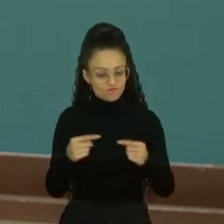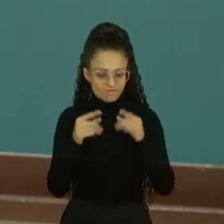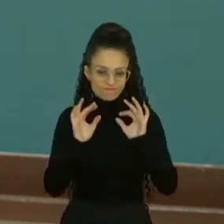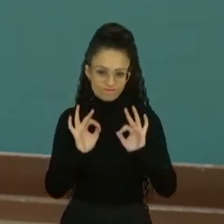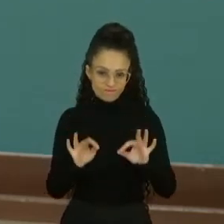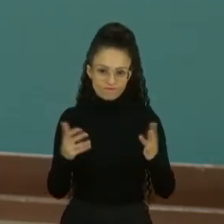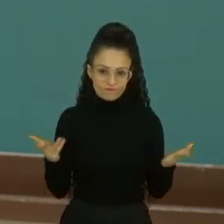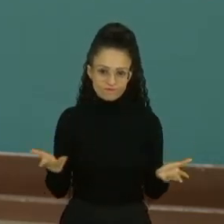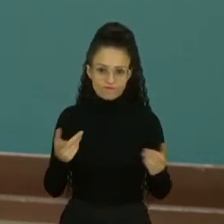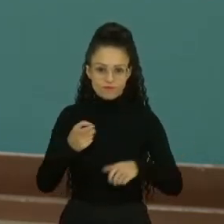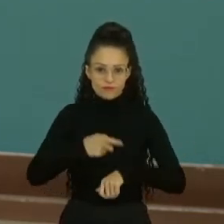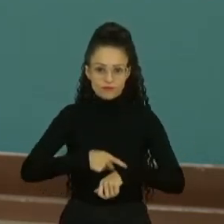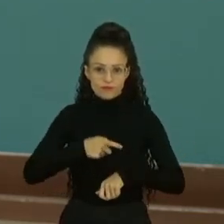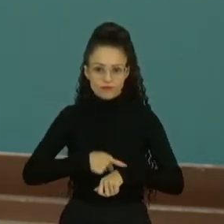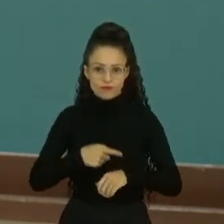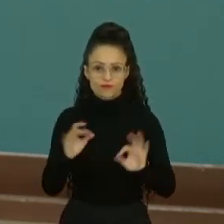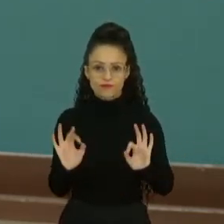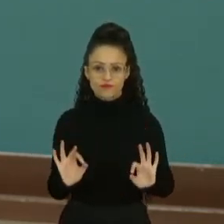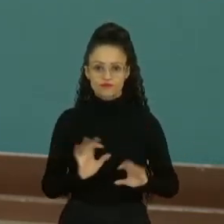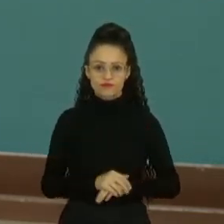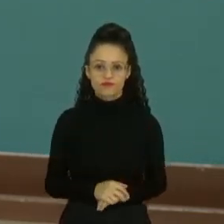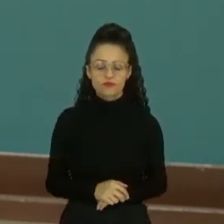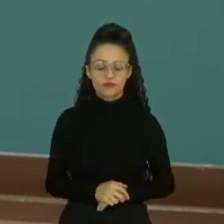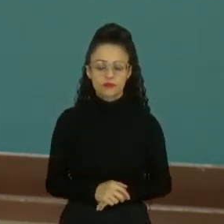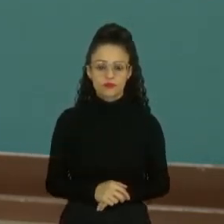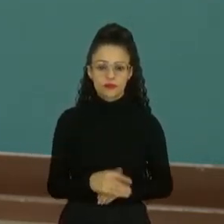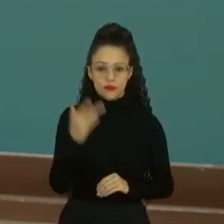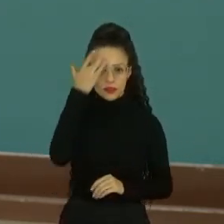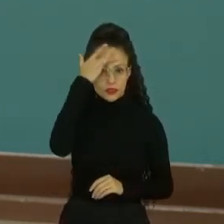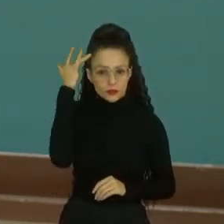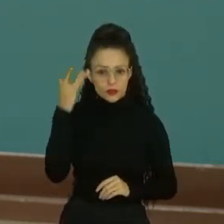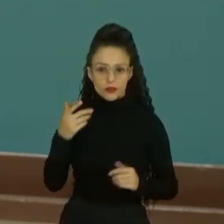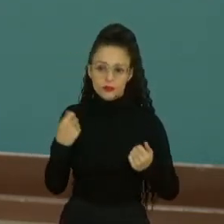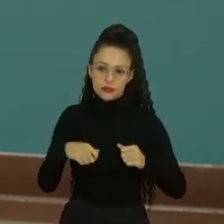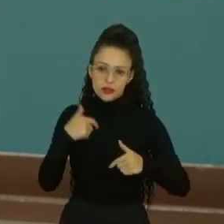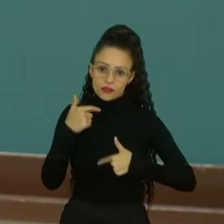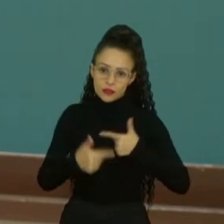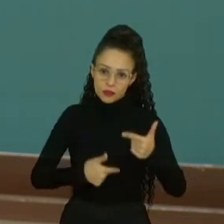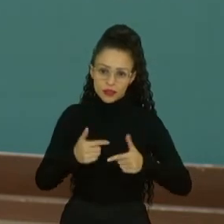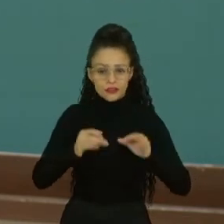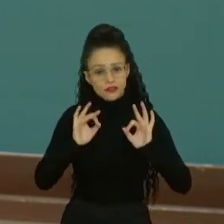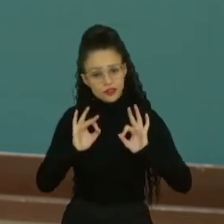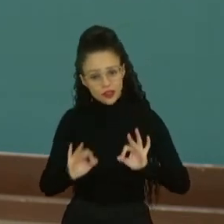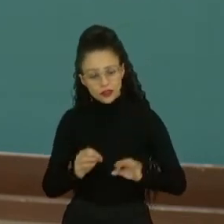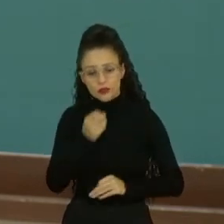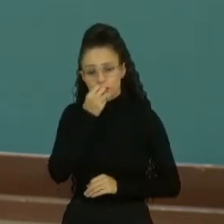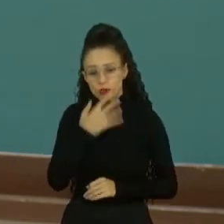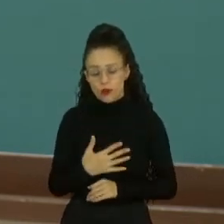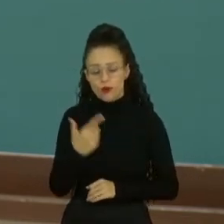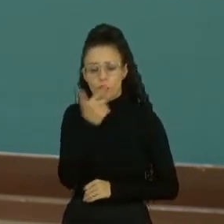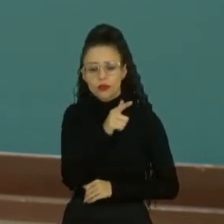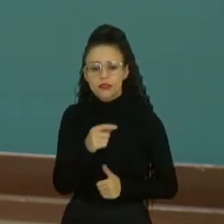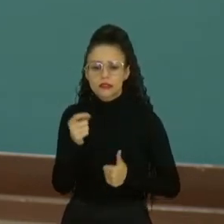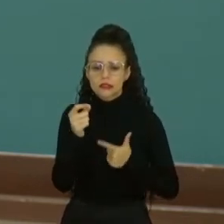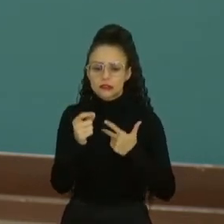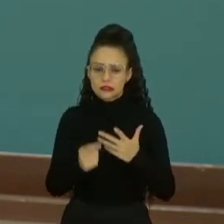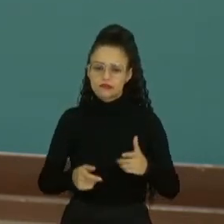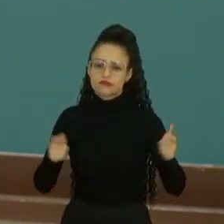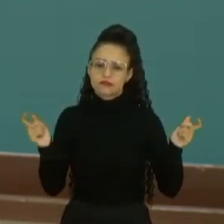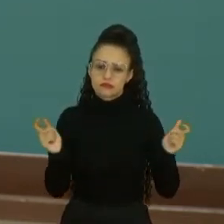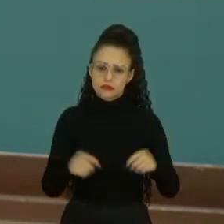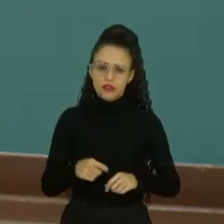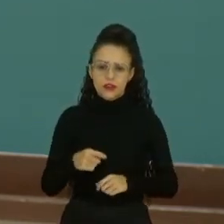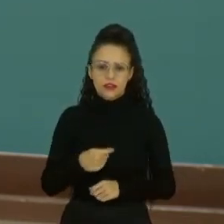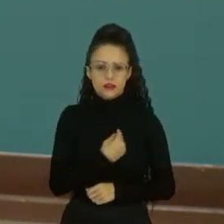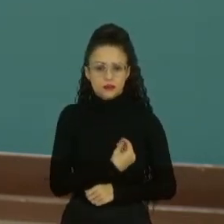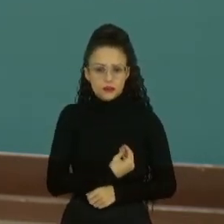né, nesse momento. E que as pessoas tivessem um trabalho digno e tantas outras condições que possibilitassem